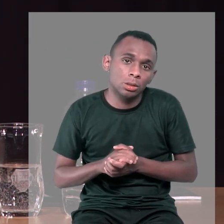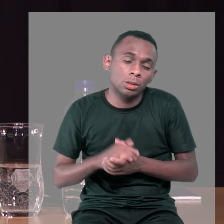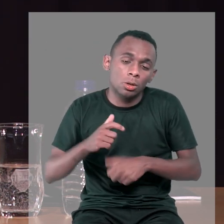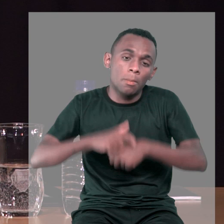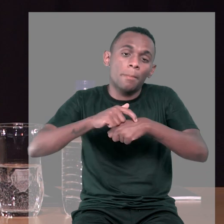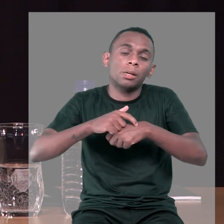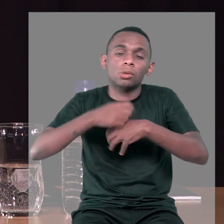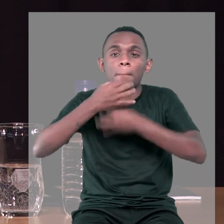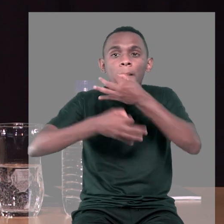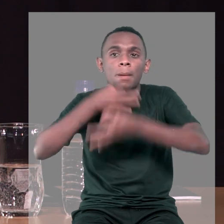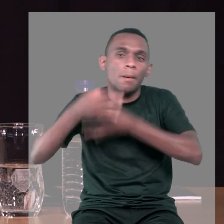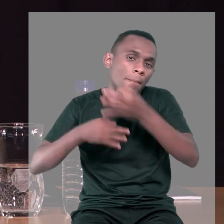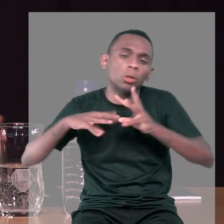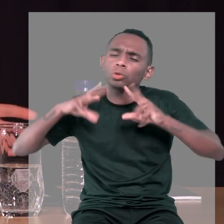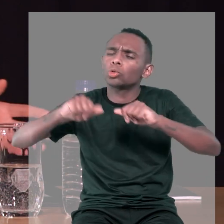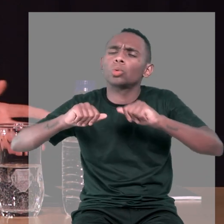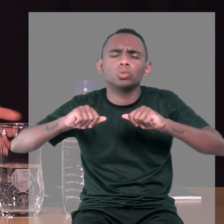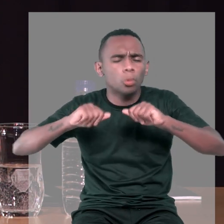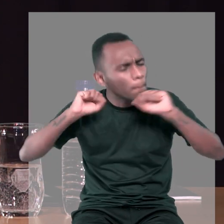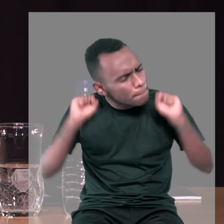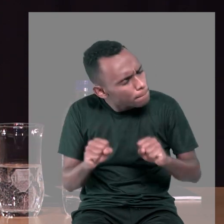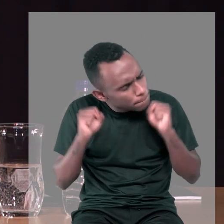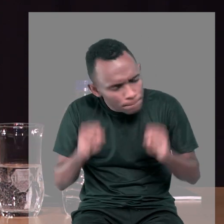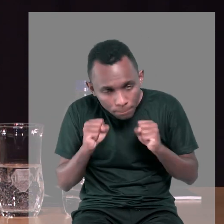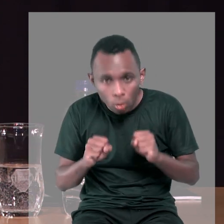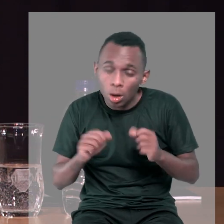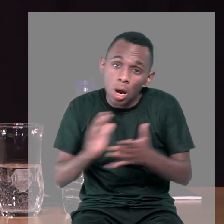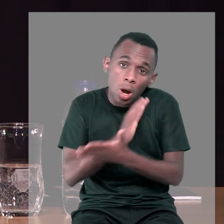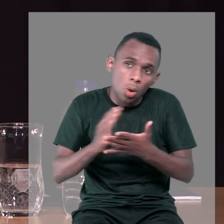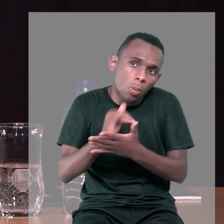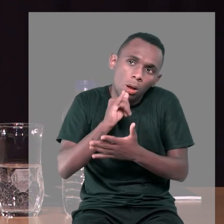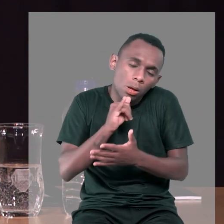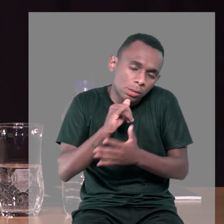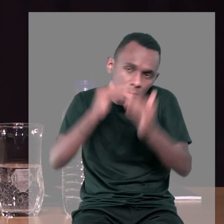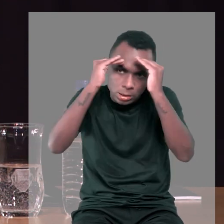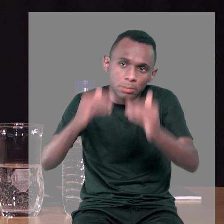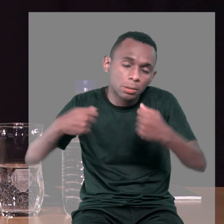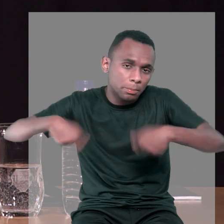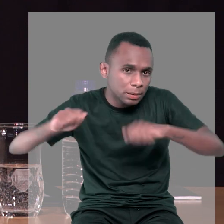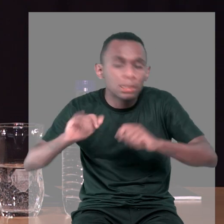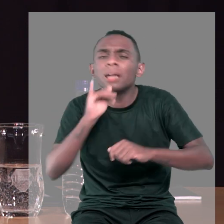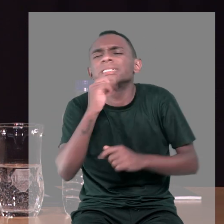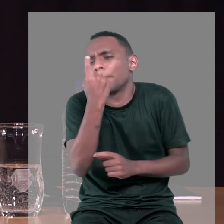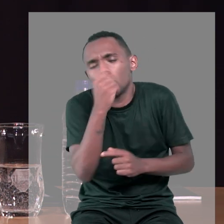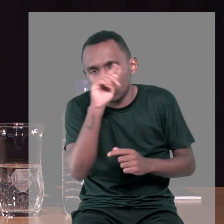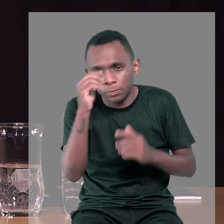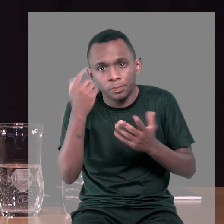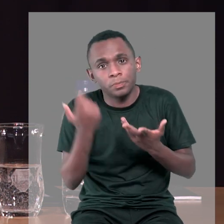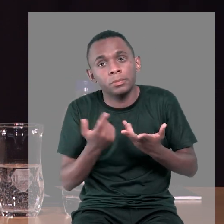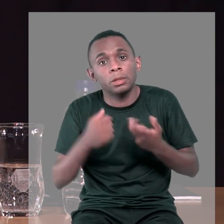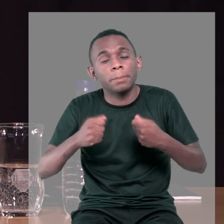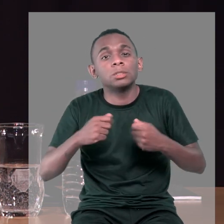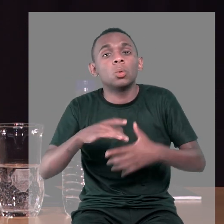diga. Não basta qualquer um dizer, evidentemente. Né? Mas tudo pode ser, no discurso